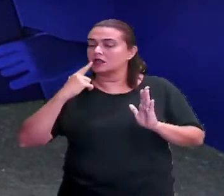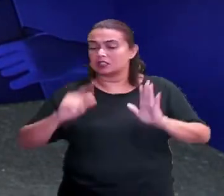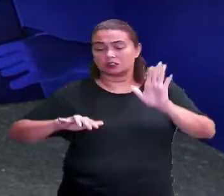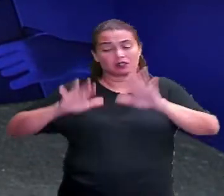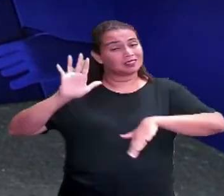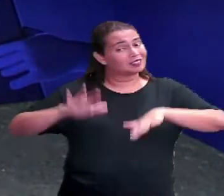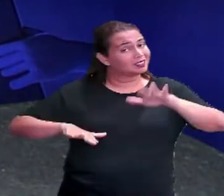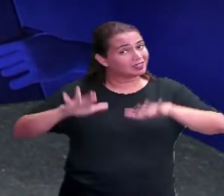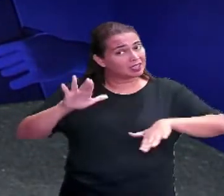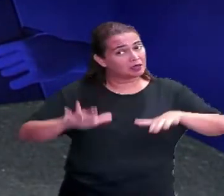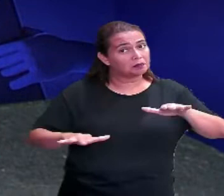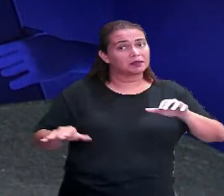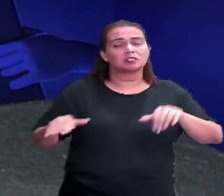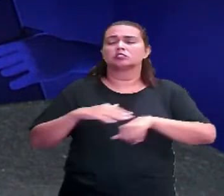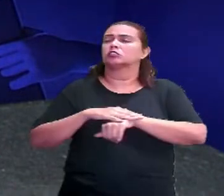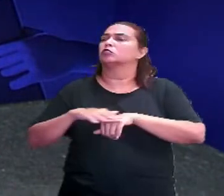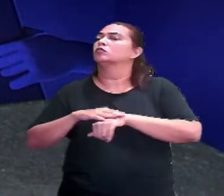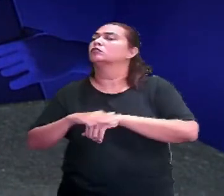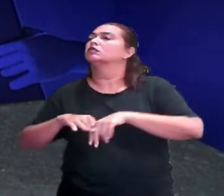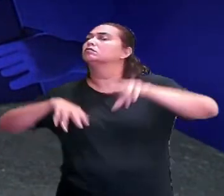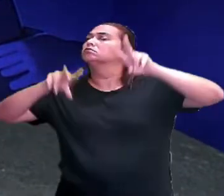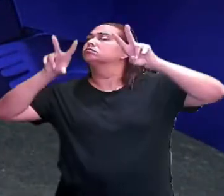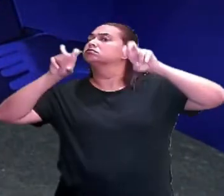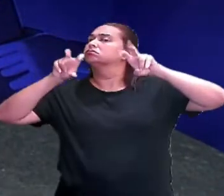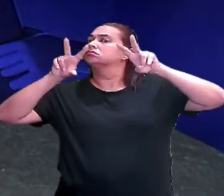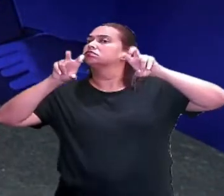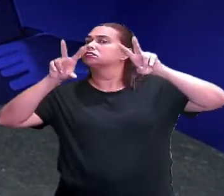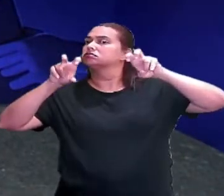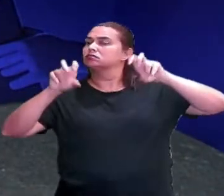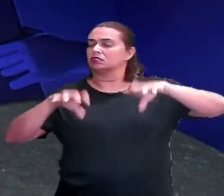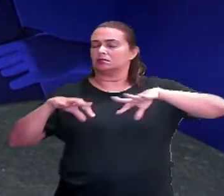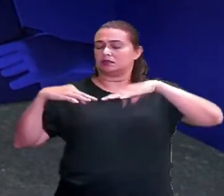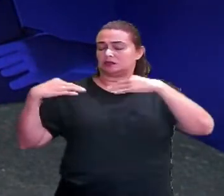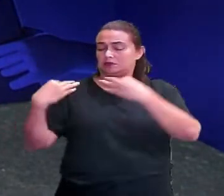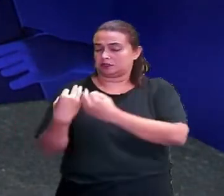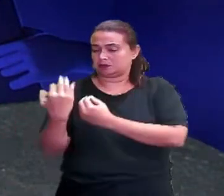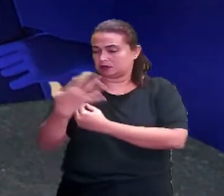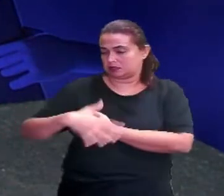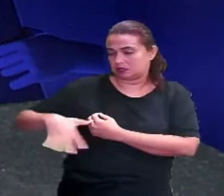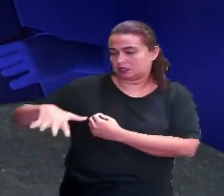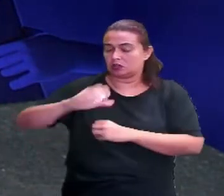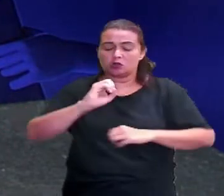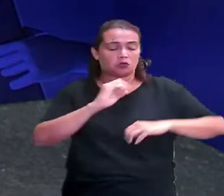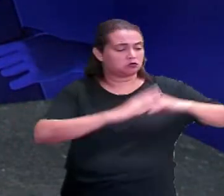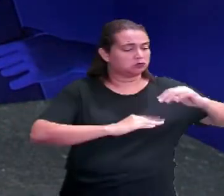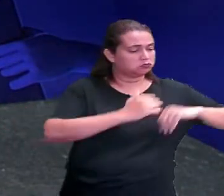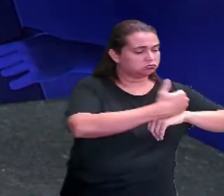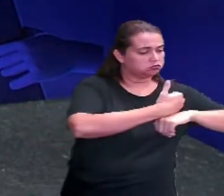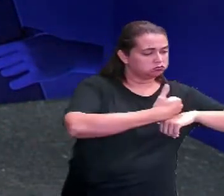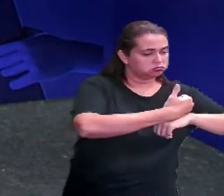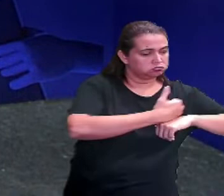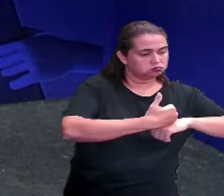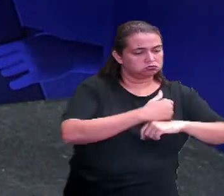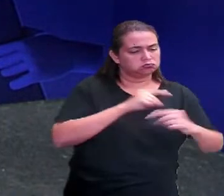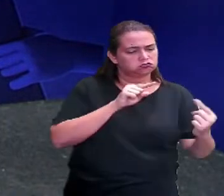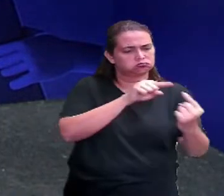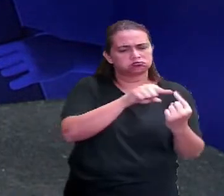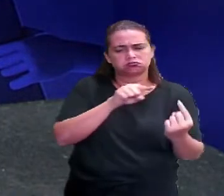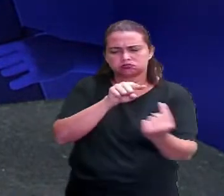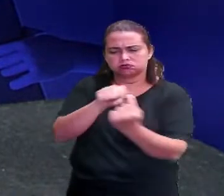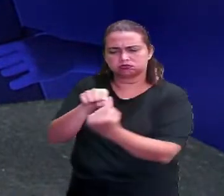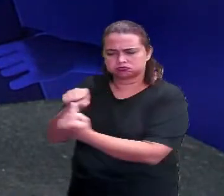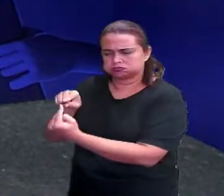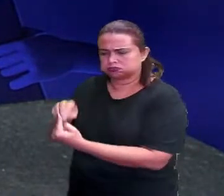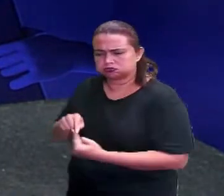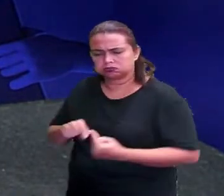de intimidade, do tipo de assunto, do ambiente familiar ou profissional e de quem são os seus interlocutores, a